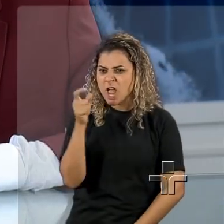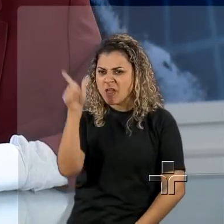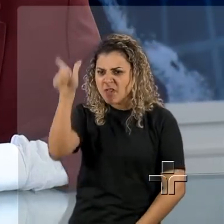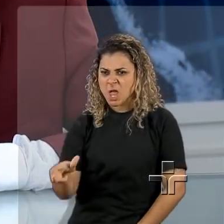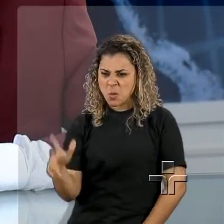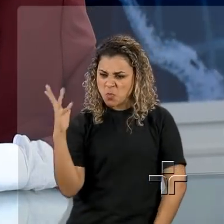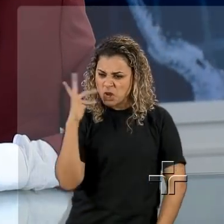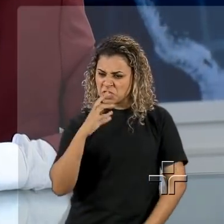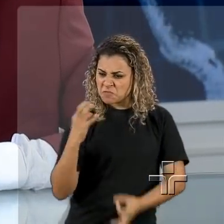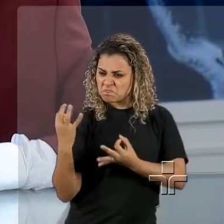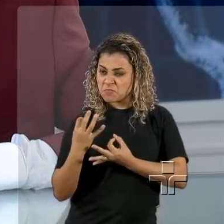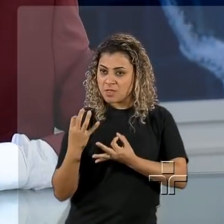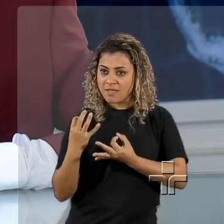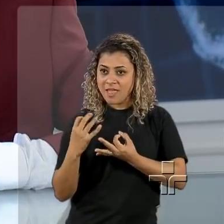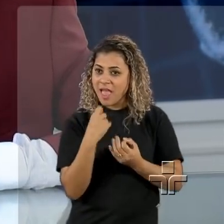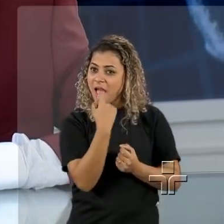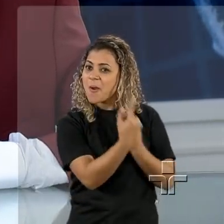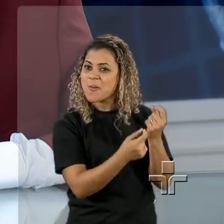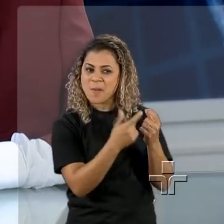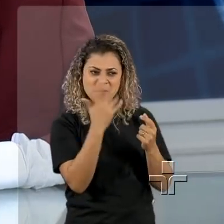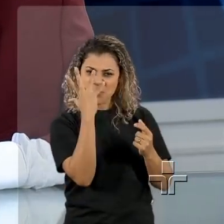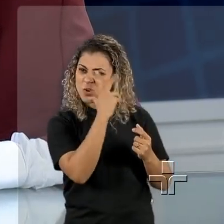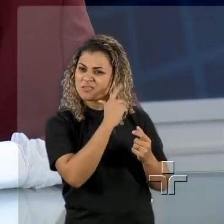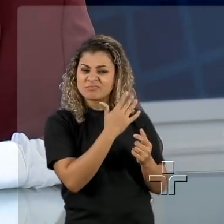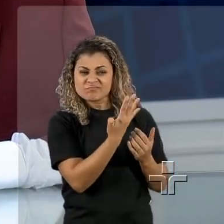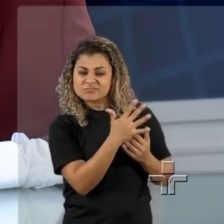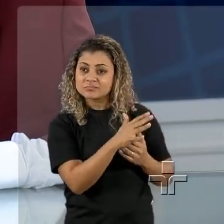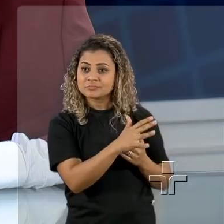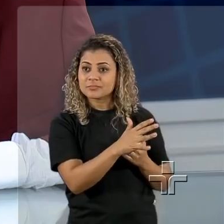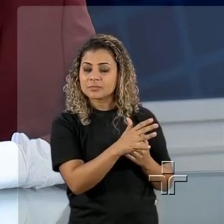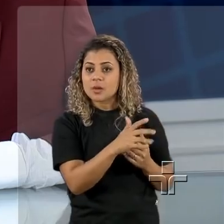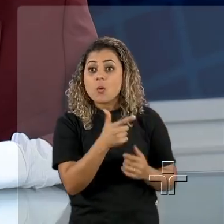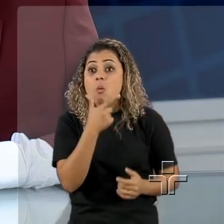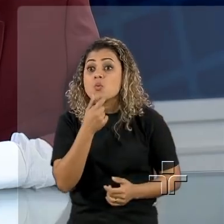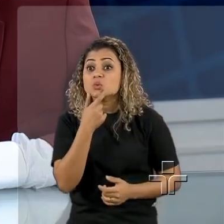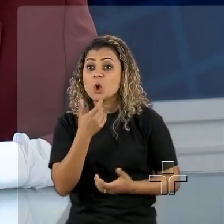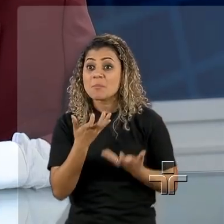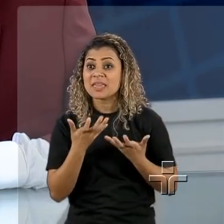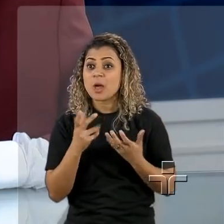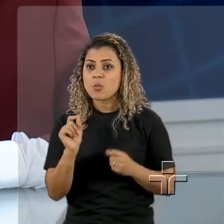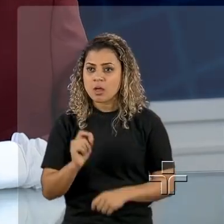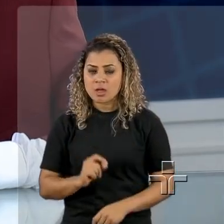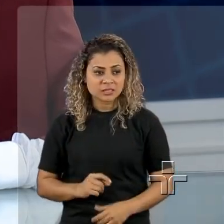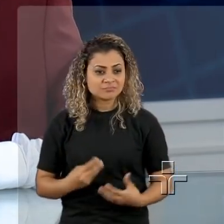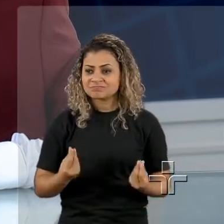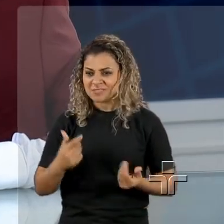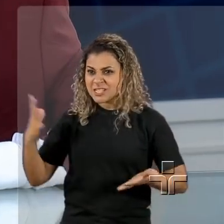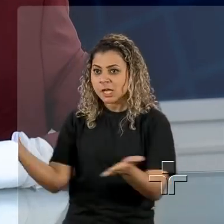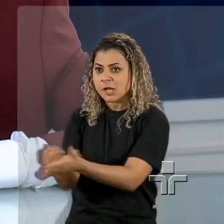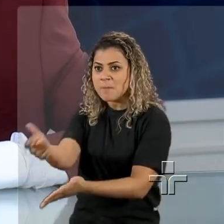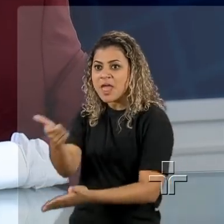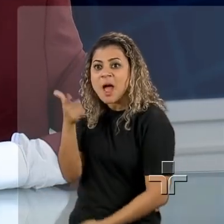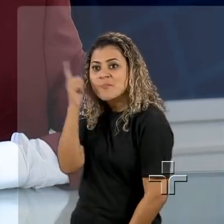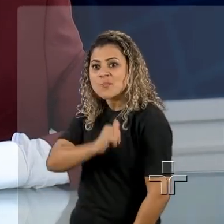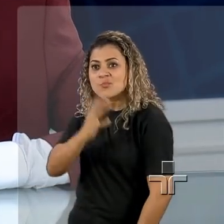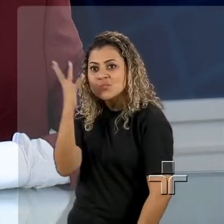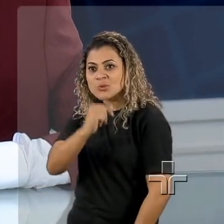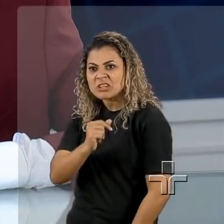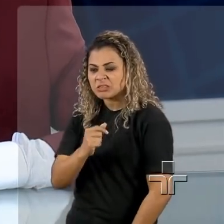socióloga considera que esse tipo de competição só reforça padrões que devem ser deixados para trás. As mulheres temos que lutar